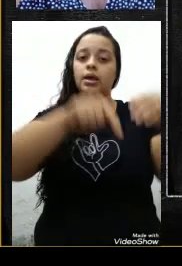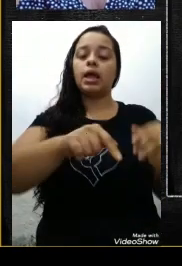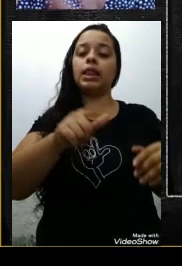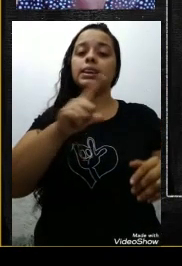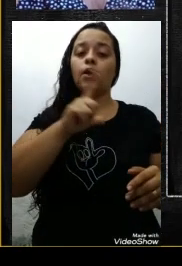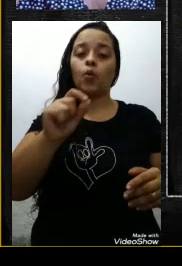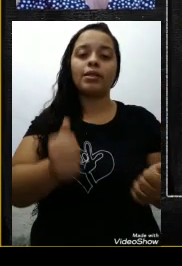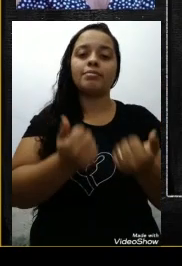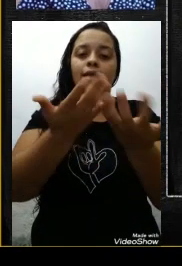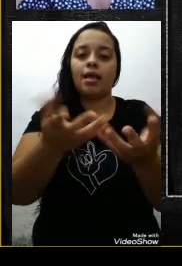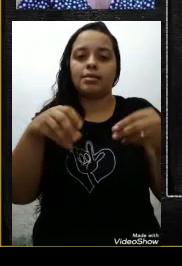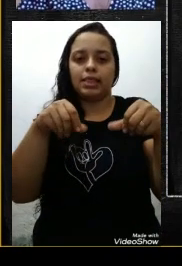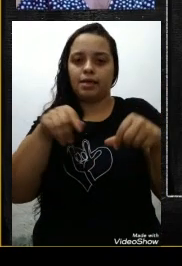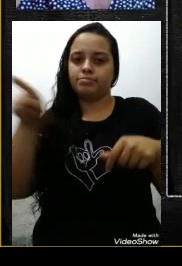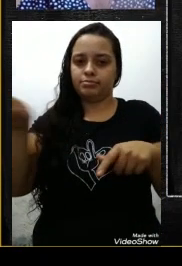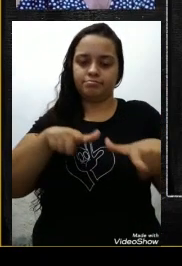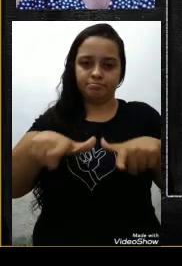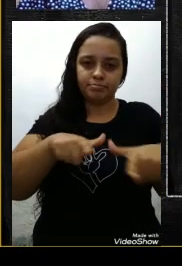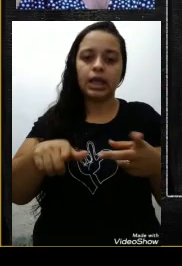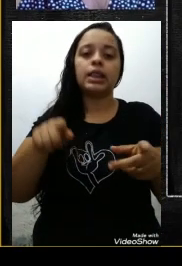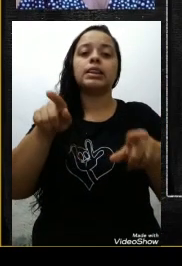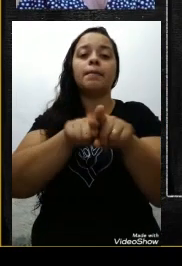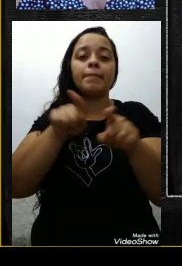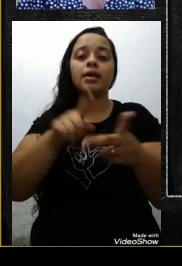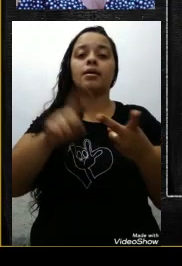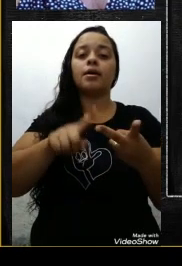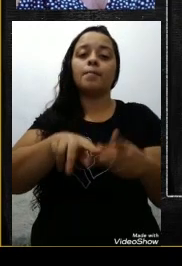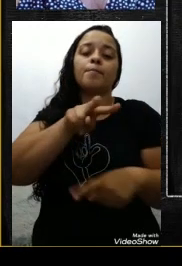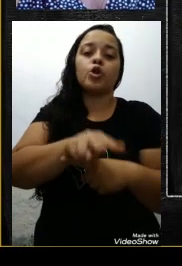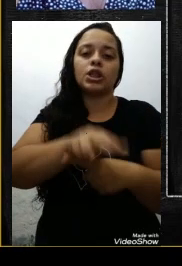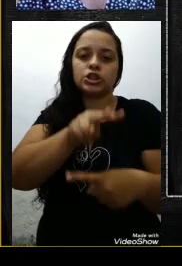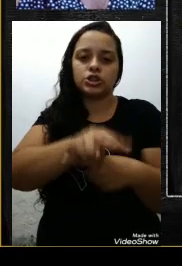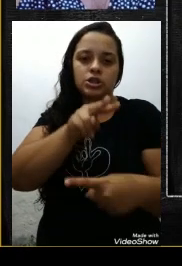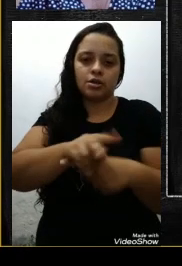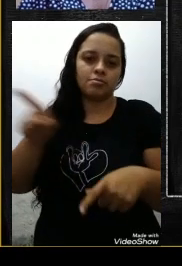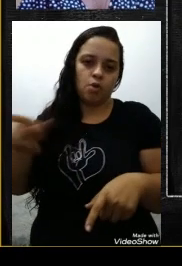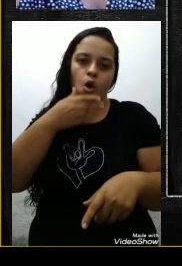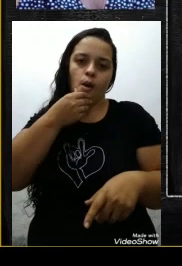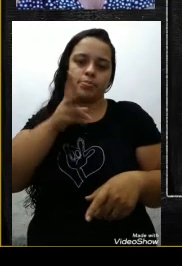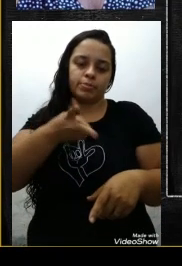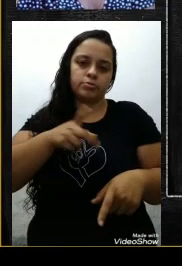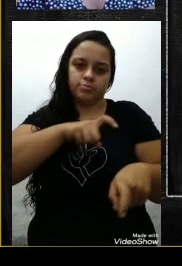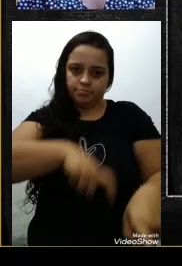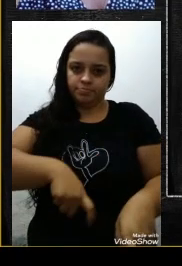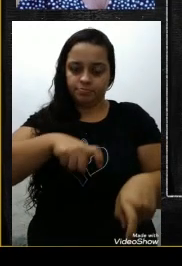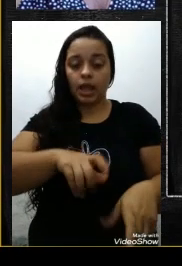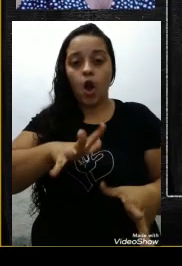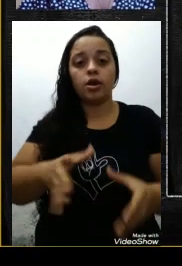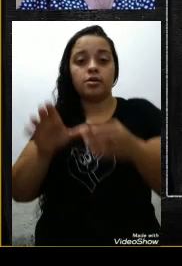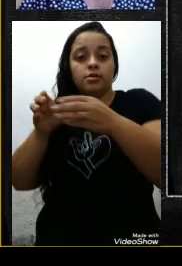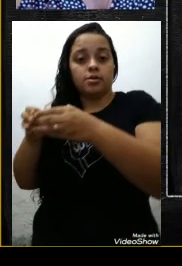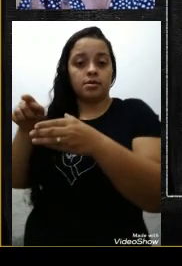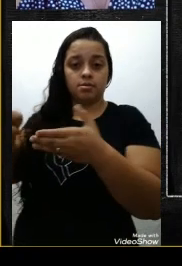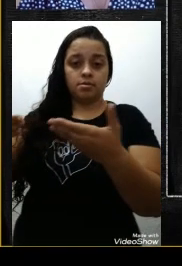nobres, eles cedem terra aos camponeses e protegem, né? Eles têm a obrigação de proteger esse camponês. E os